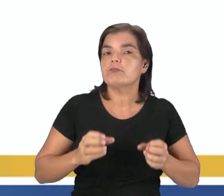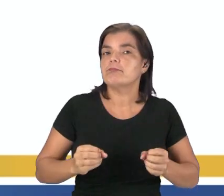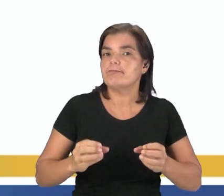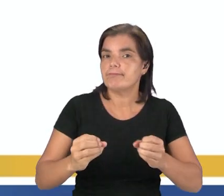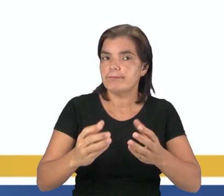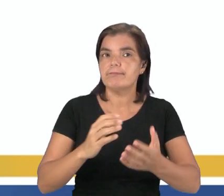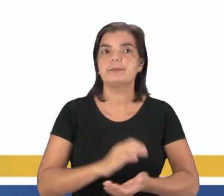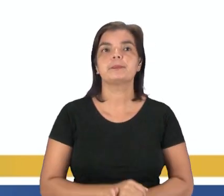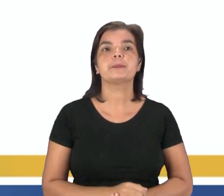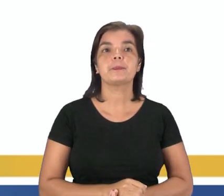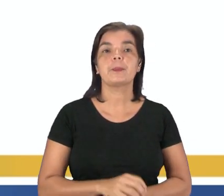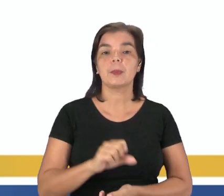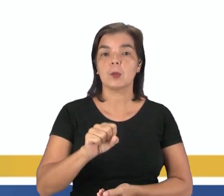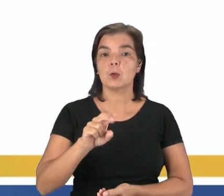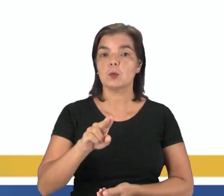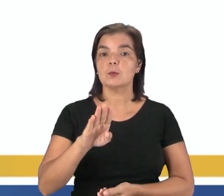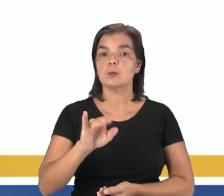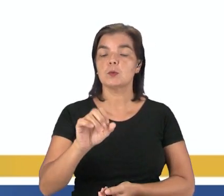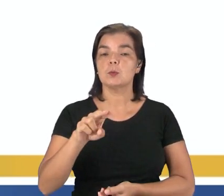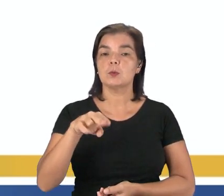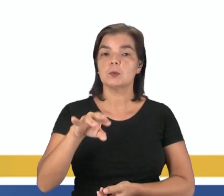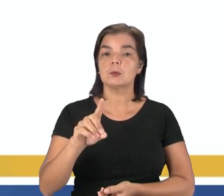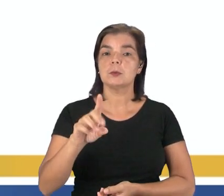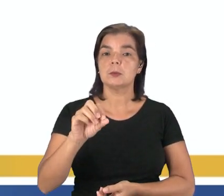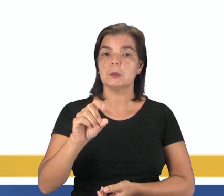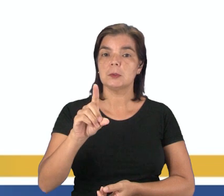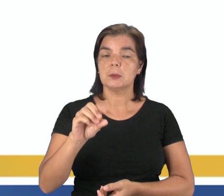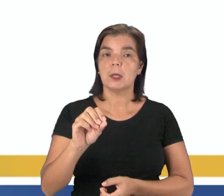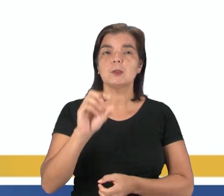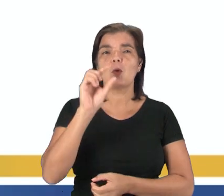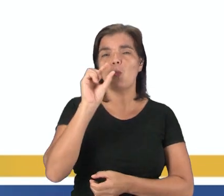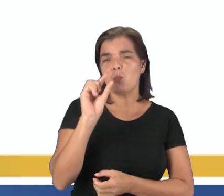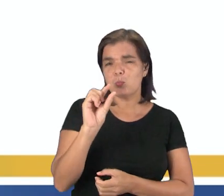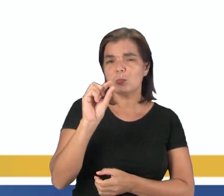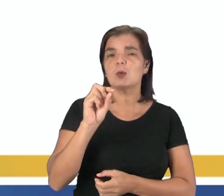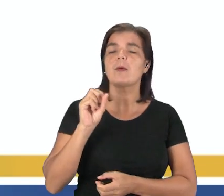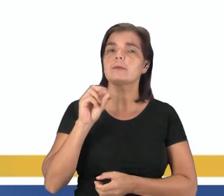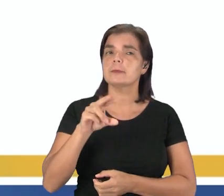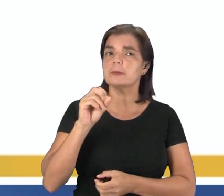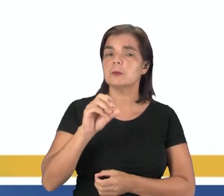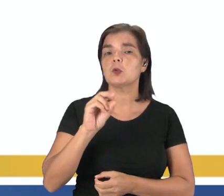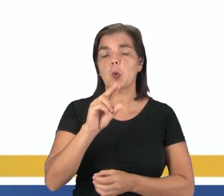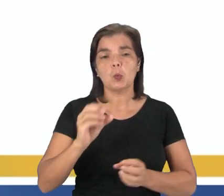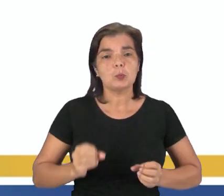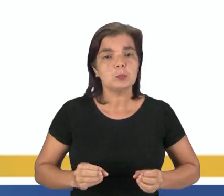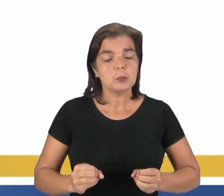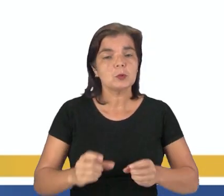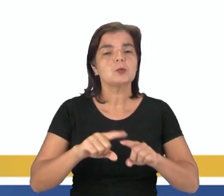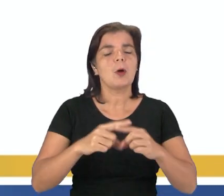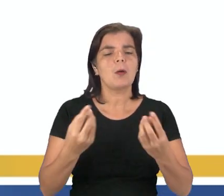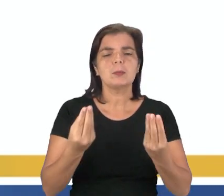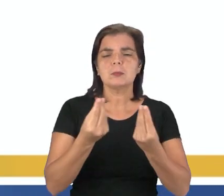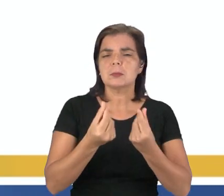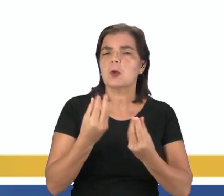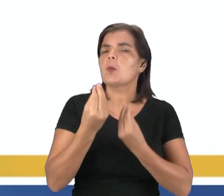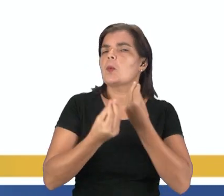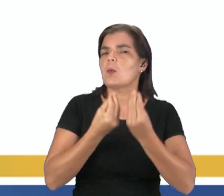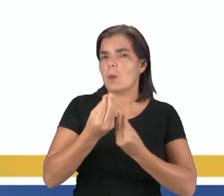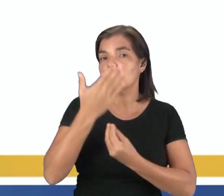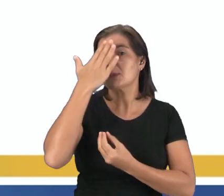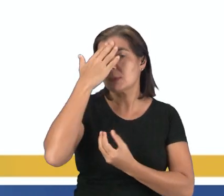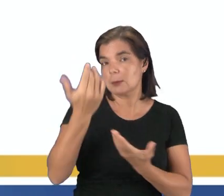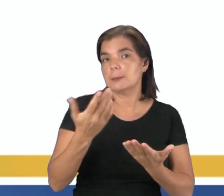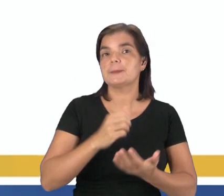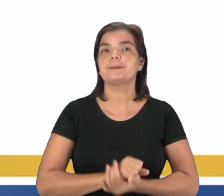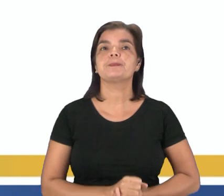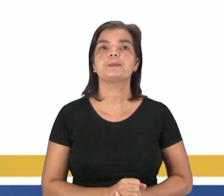bactéria. E com subunidades vão ser apenas pequenas partes do vírus ou da bactéria, só para o nosso corpo ter um gostinho de saber como que é,